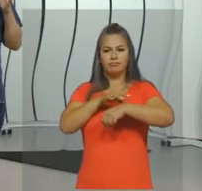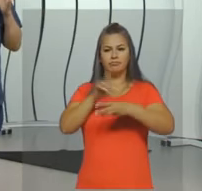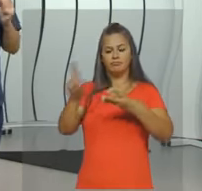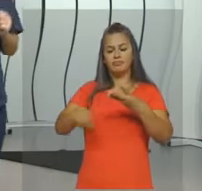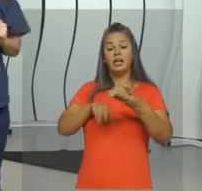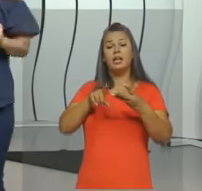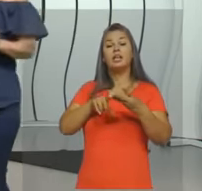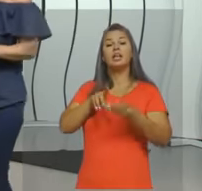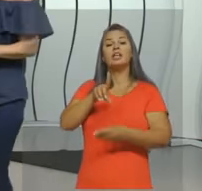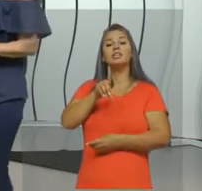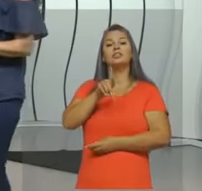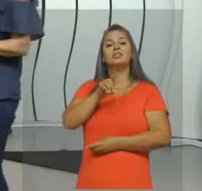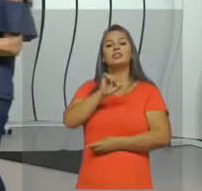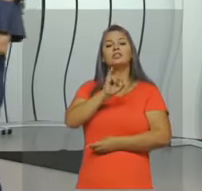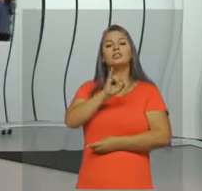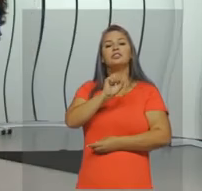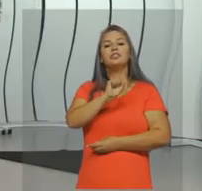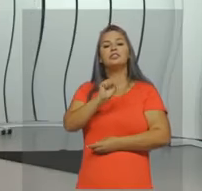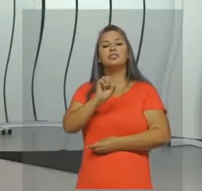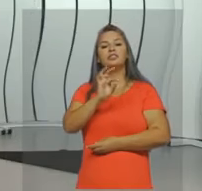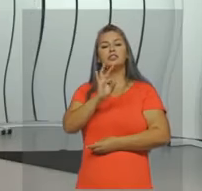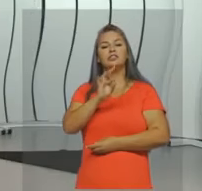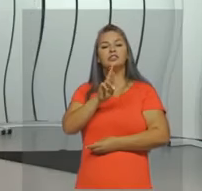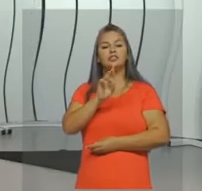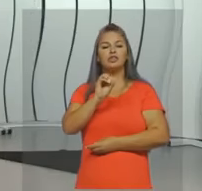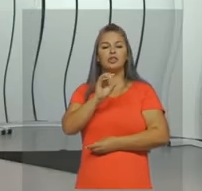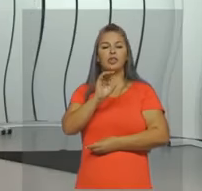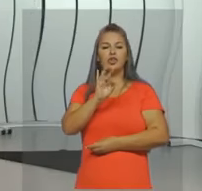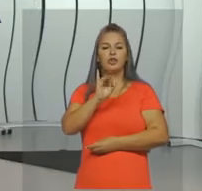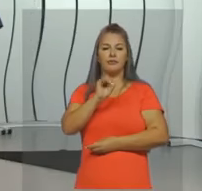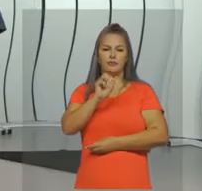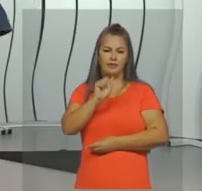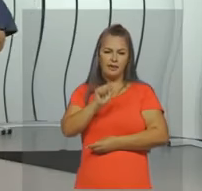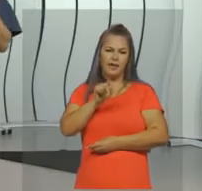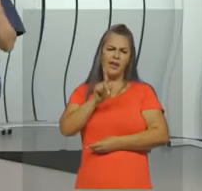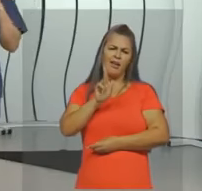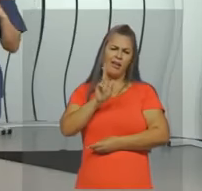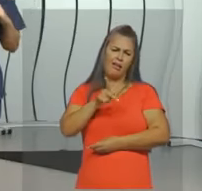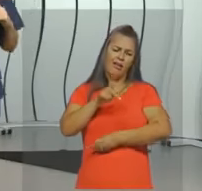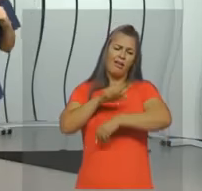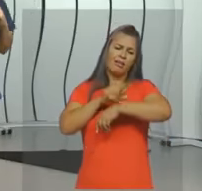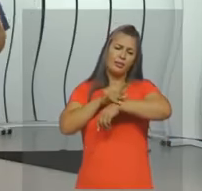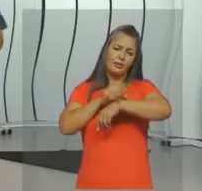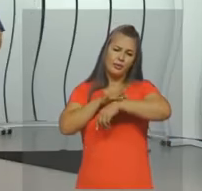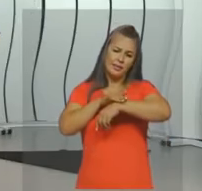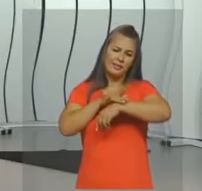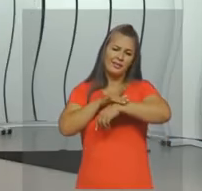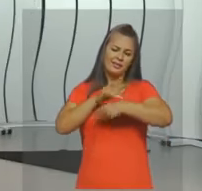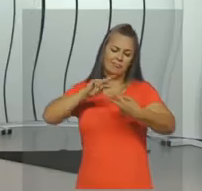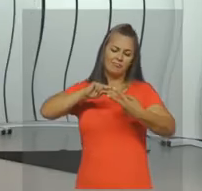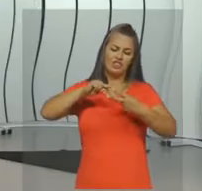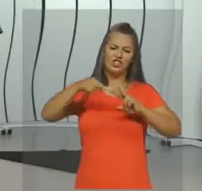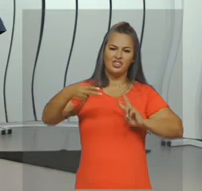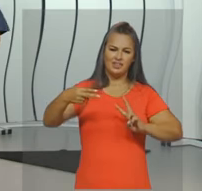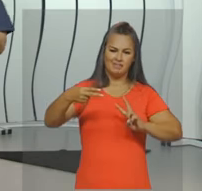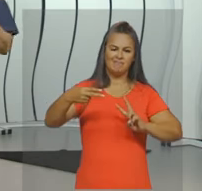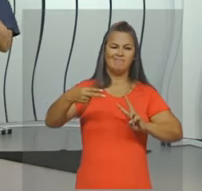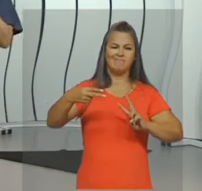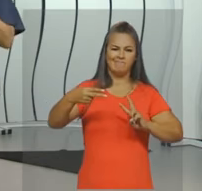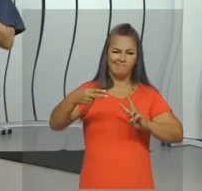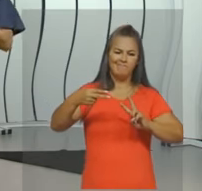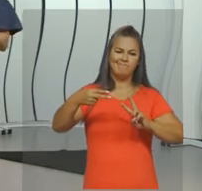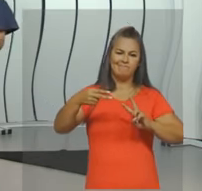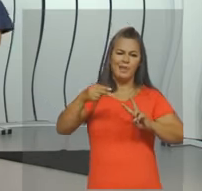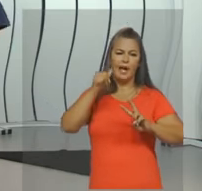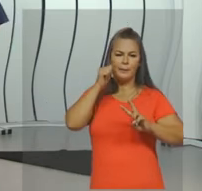que eu vou comentar aqui, que já é uma doença genética ligada ao cromossomo X. As mulheres são assintomáticas, mas os homens, eles têm aí